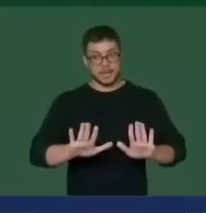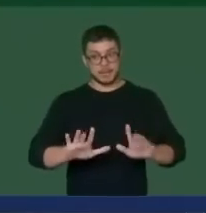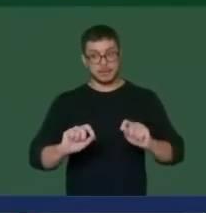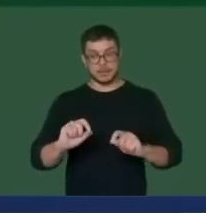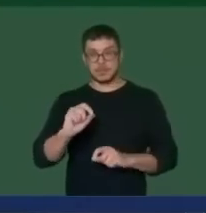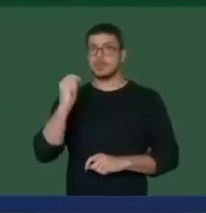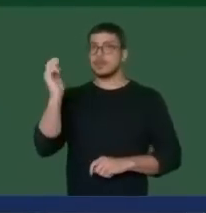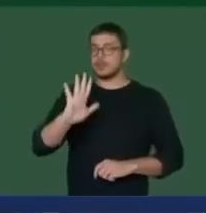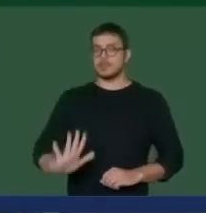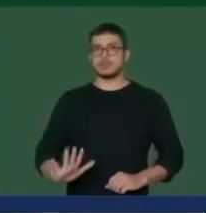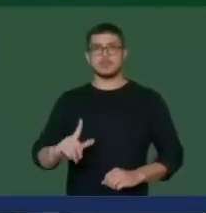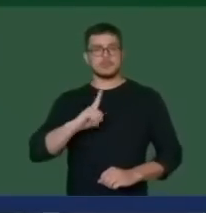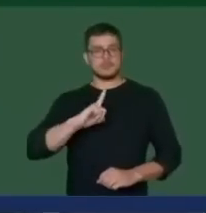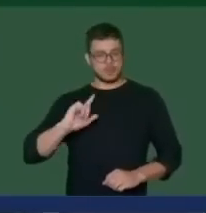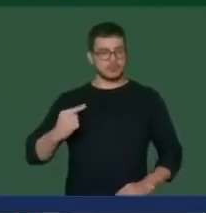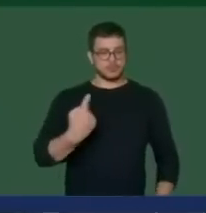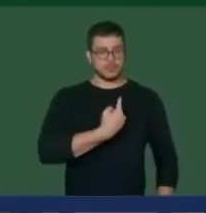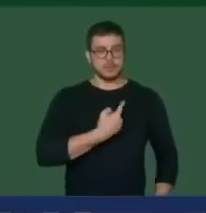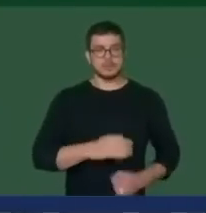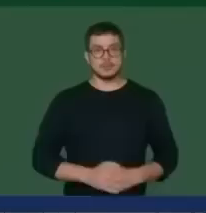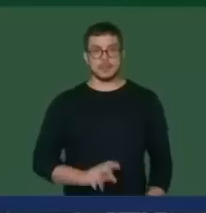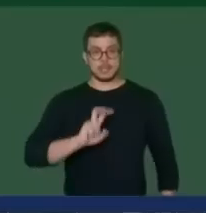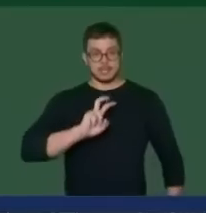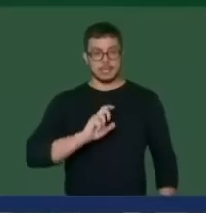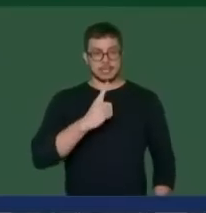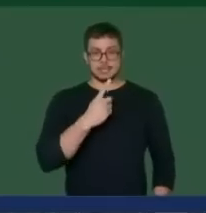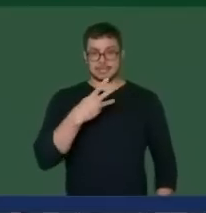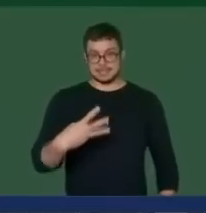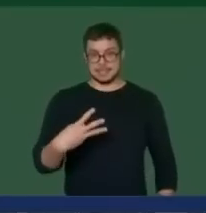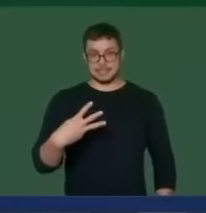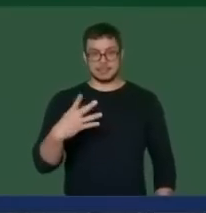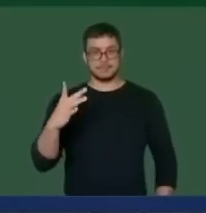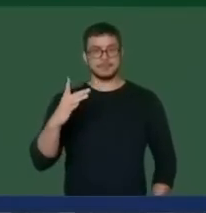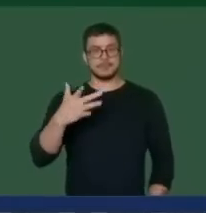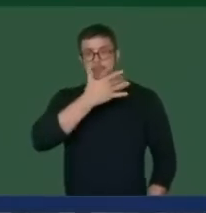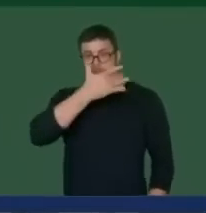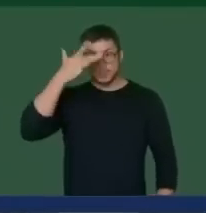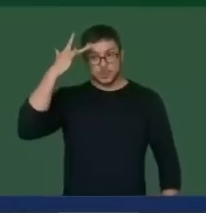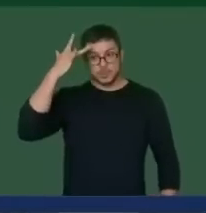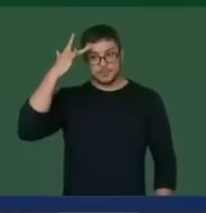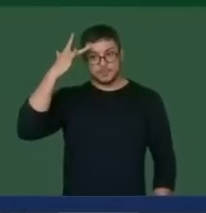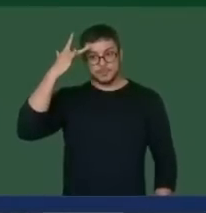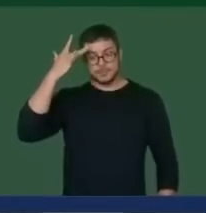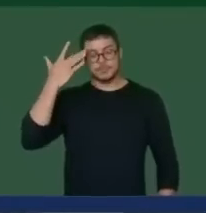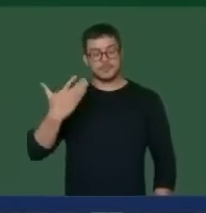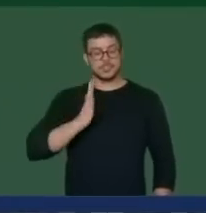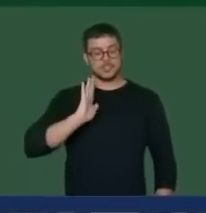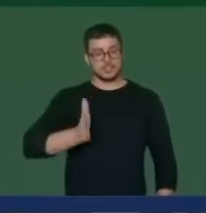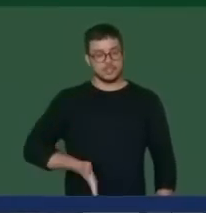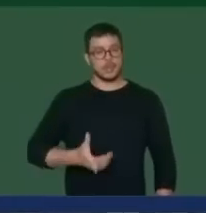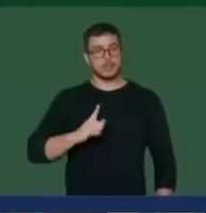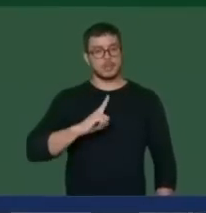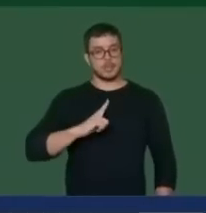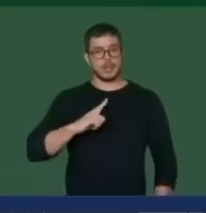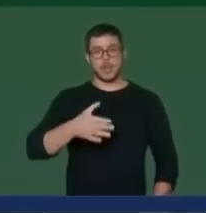com a gente. Somos 513 cabeças que, com muita maturidade, diferentes ângulos de